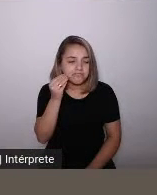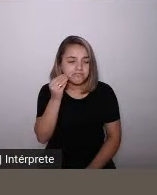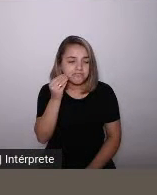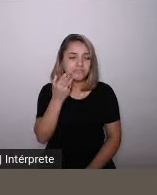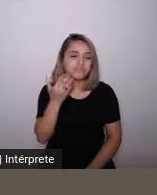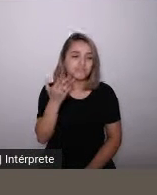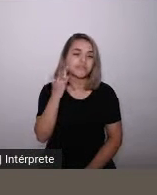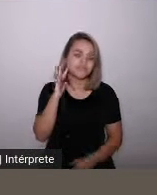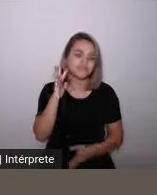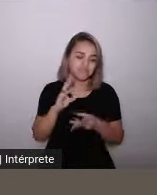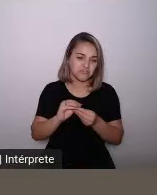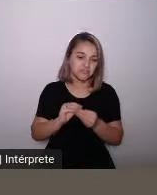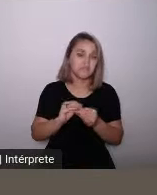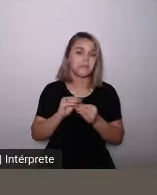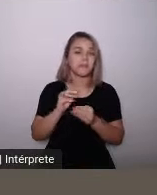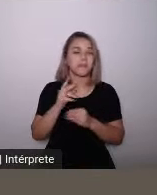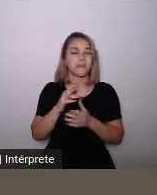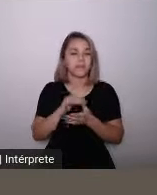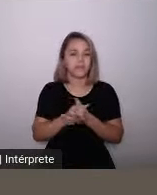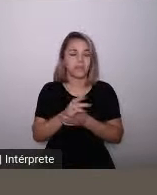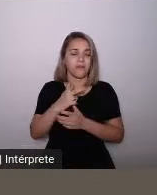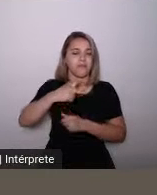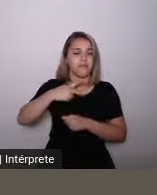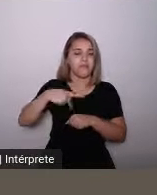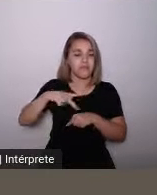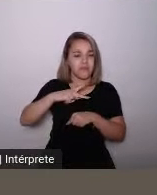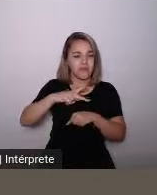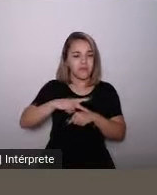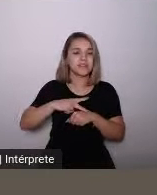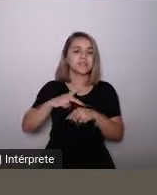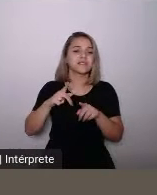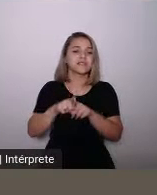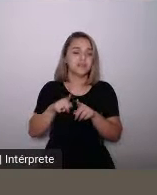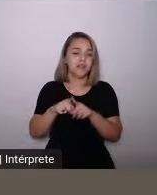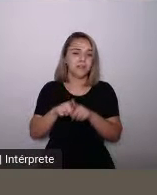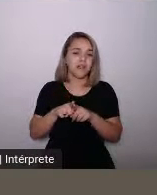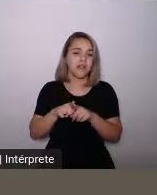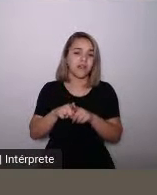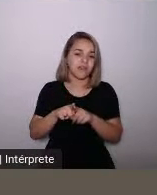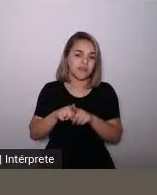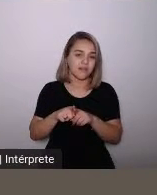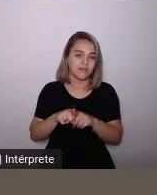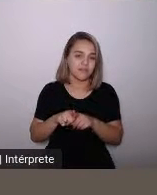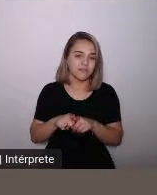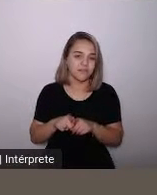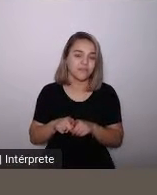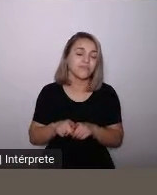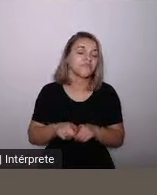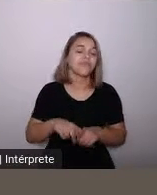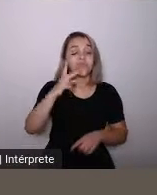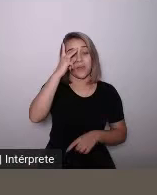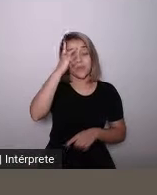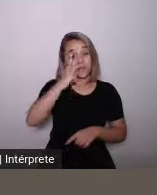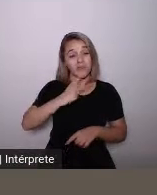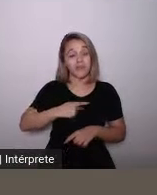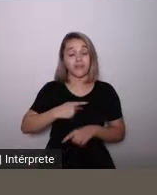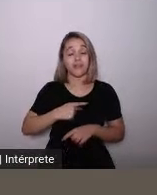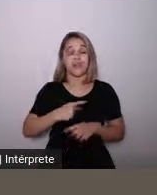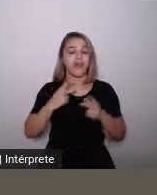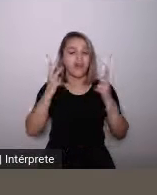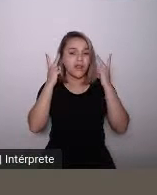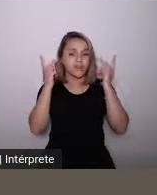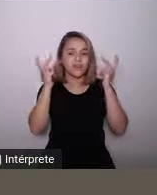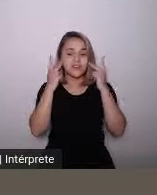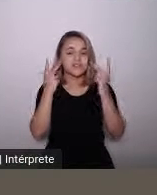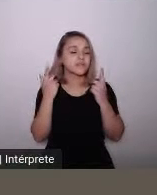Thaís quanto o filme do Richter, altamente pessoais, antinaturalistas,